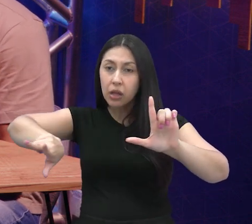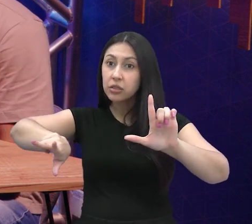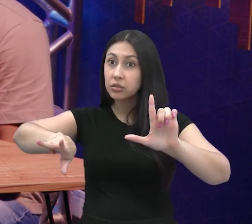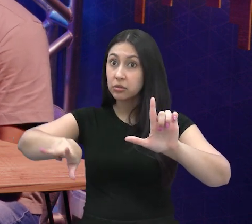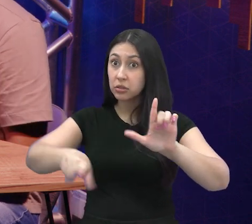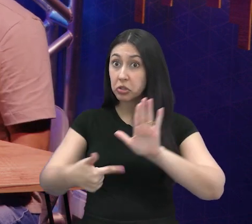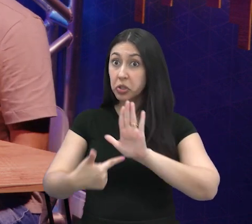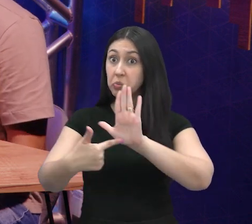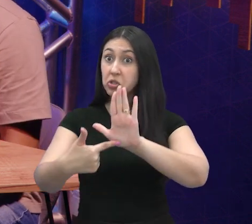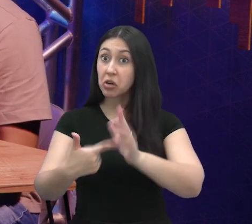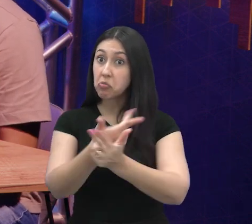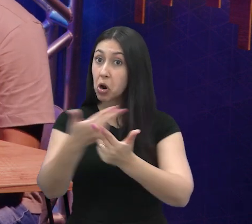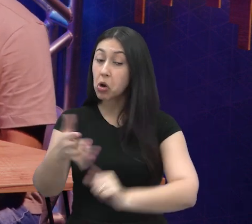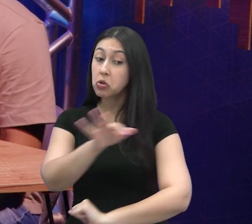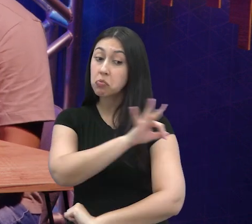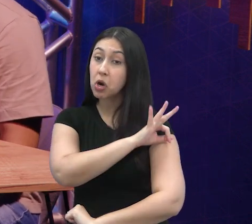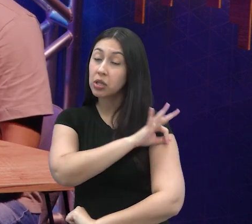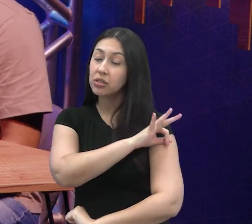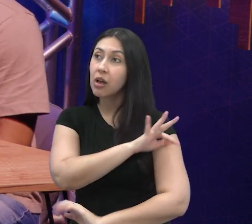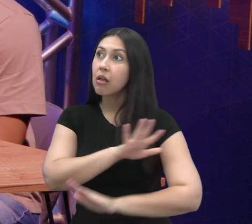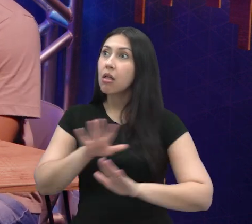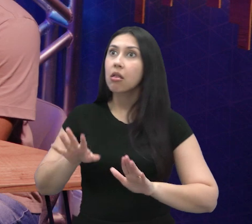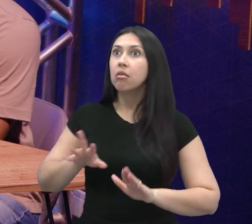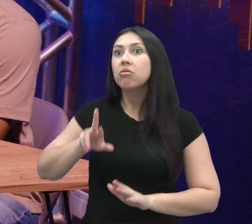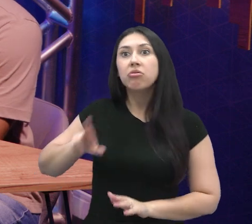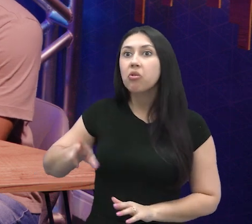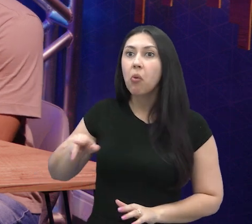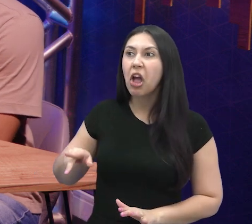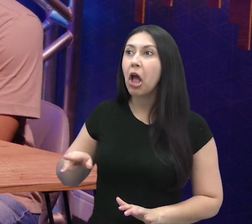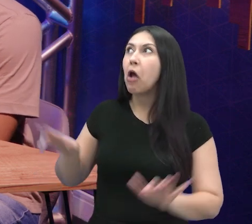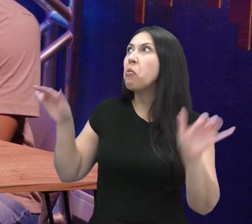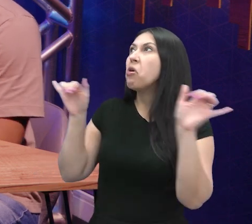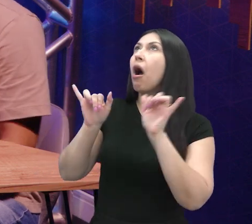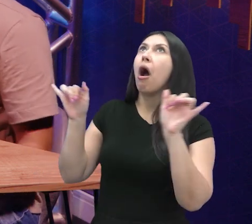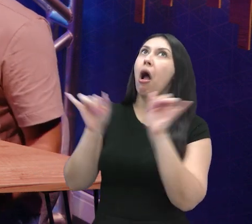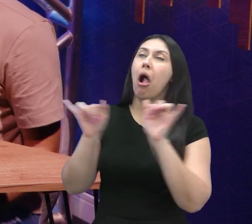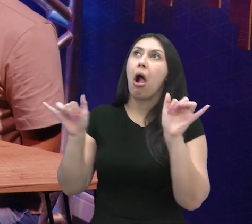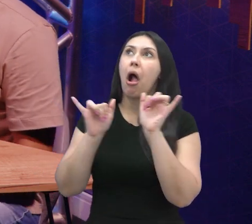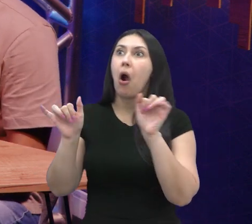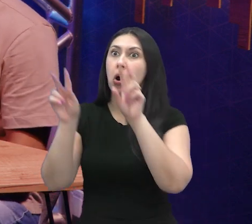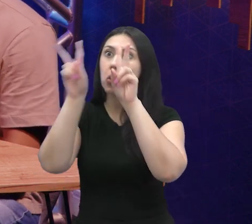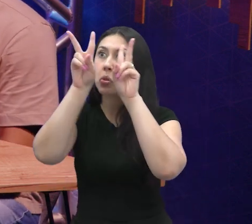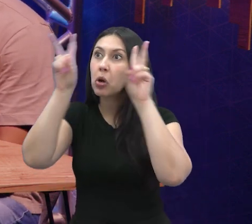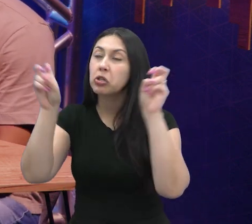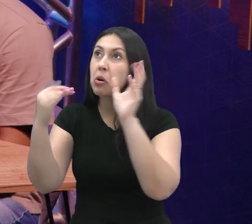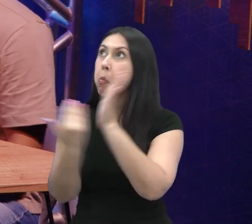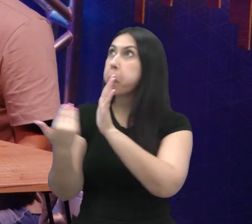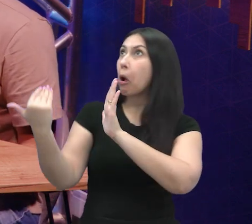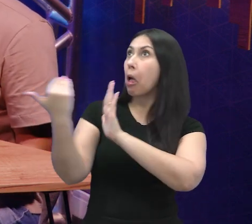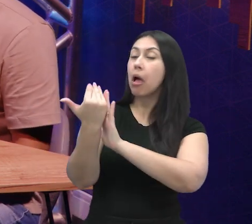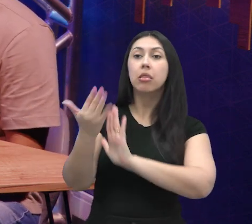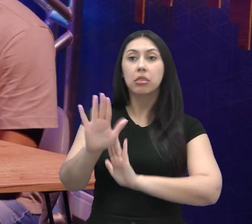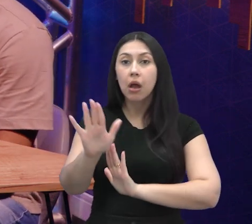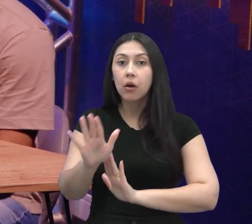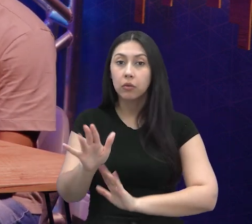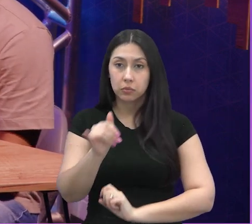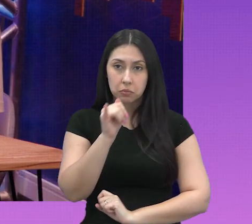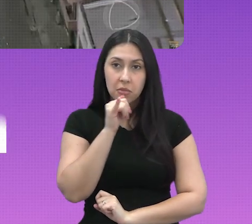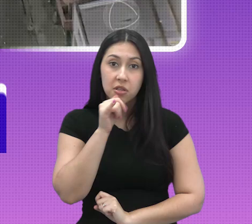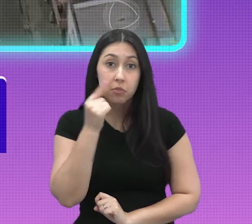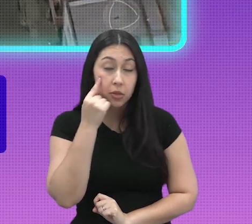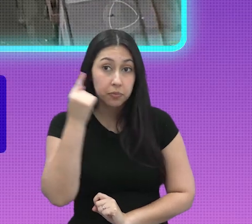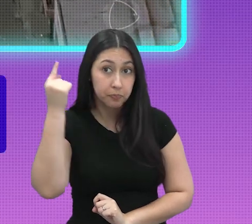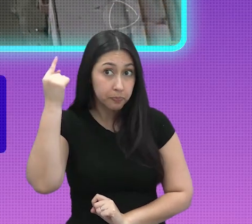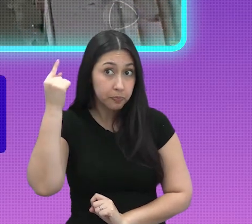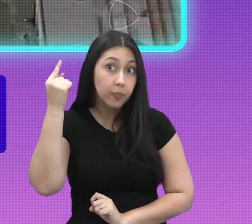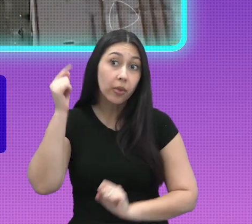eram programas policiais, e aí eu não estou me referindo a programas sensacionalistas, mas programas policiais, como Cidade